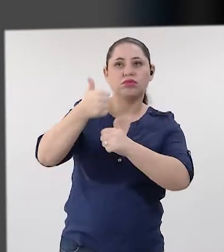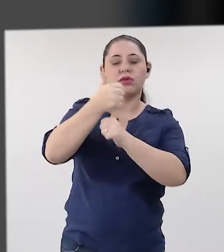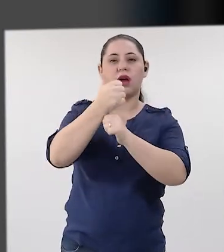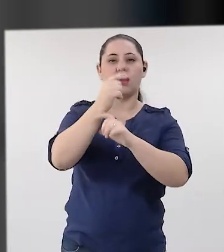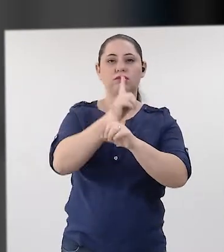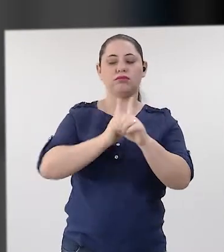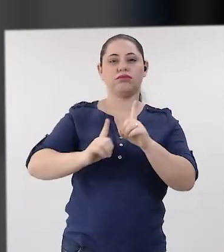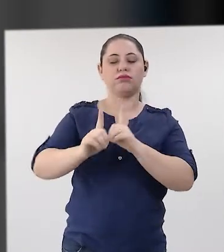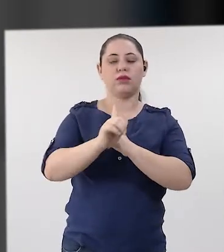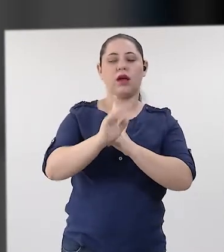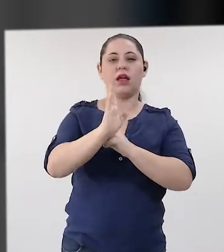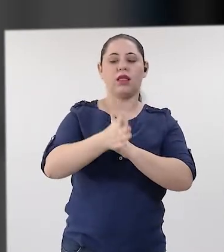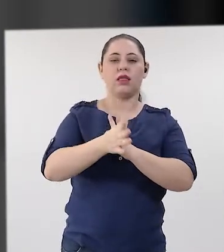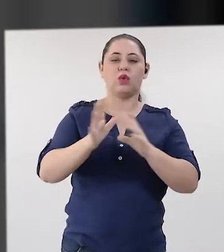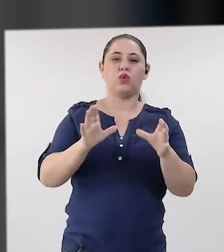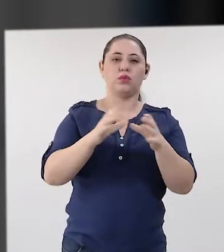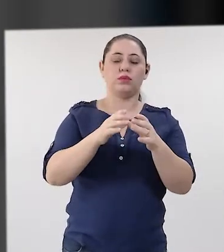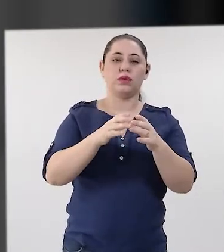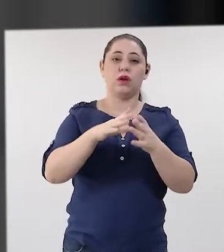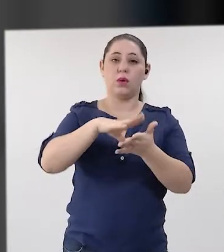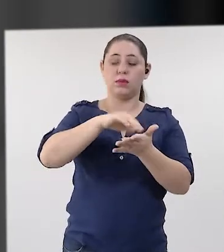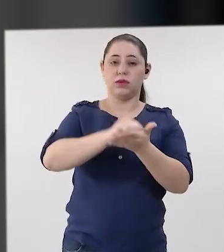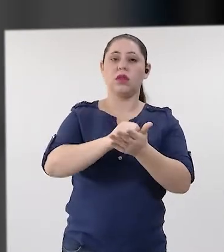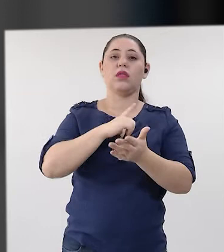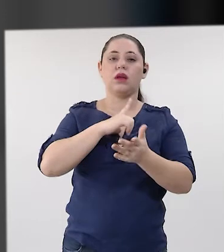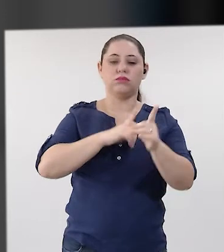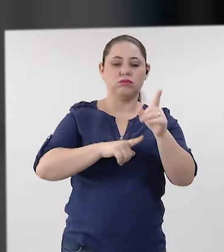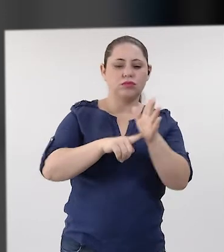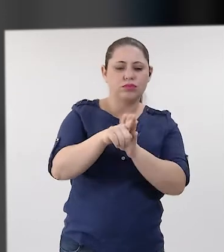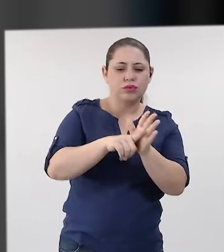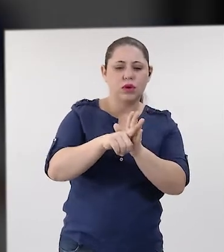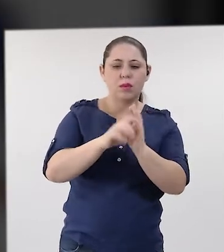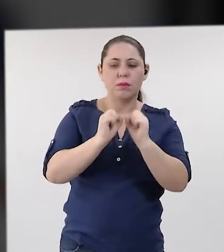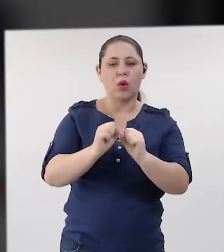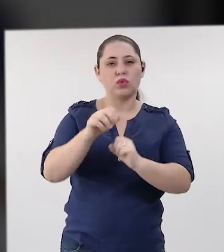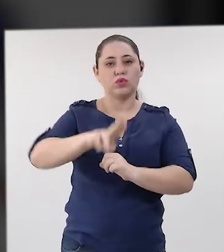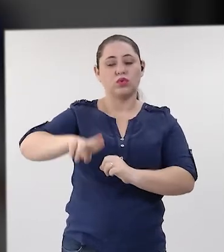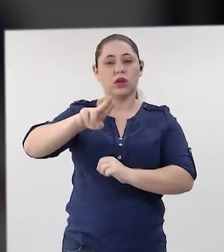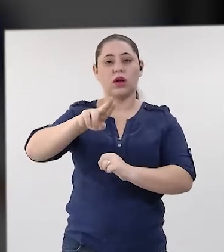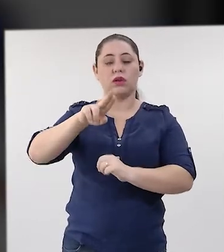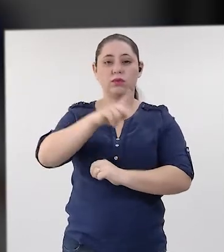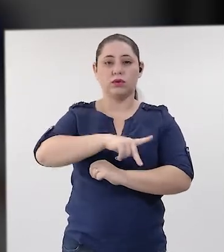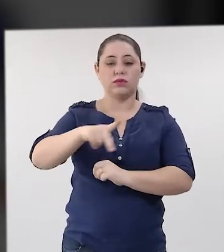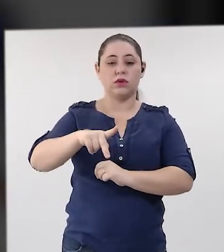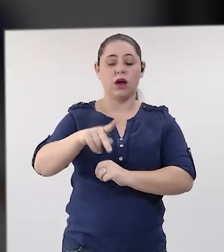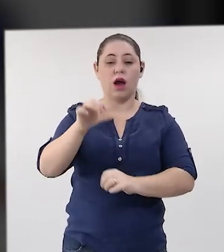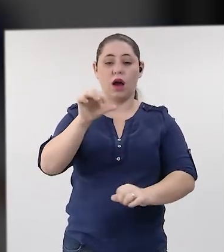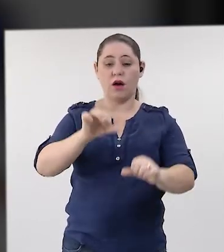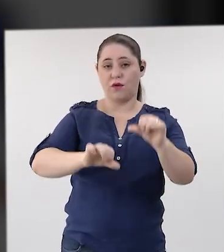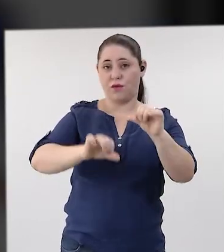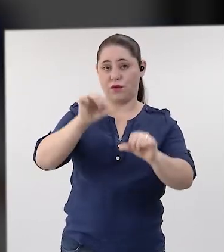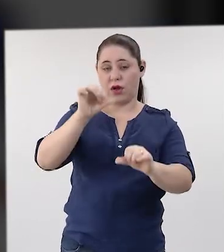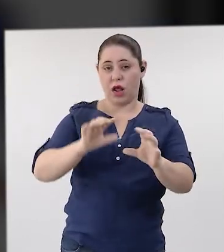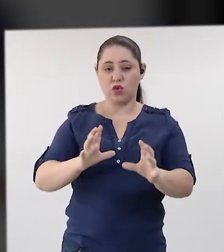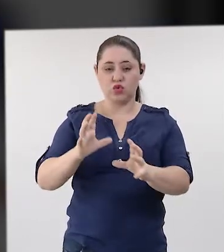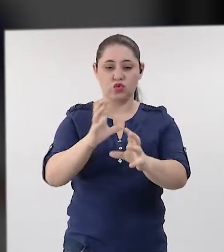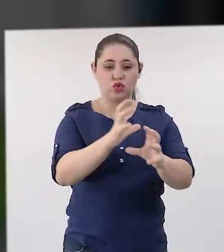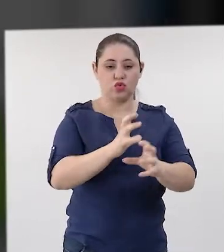suas turmas. O app ainda gera dados que podem ser utilizados pelo professor para